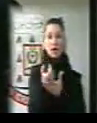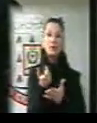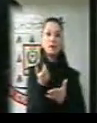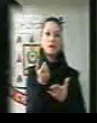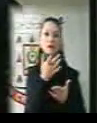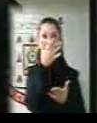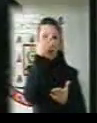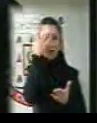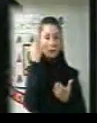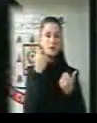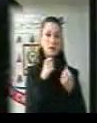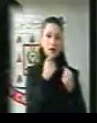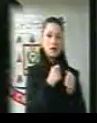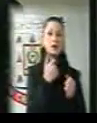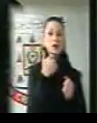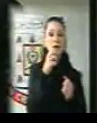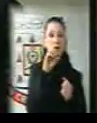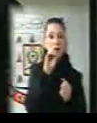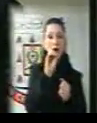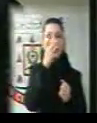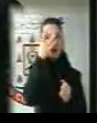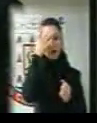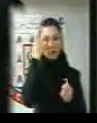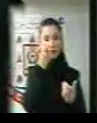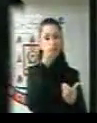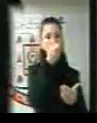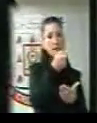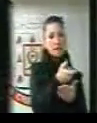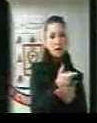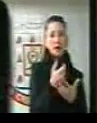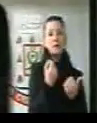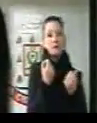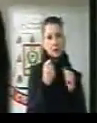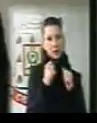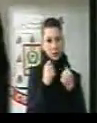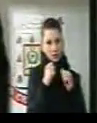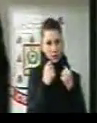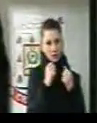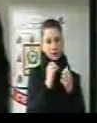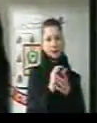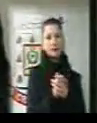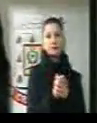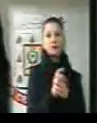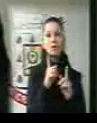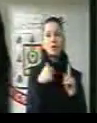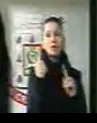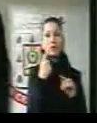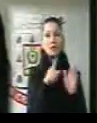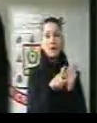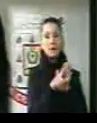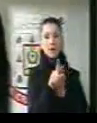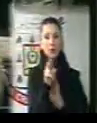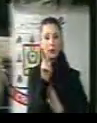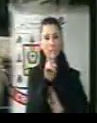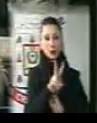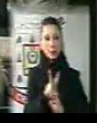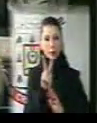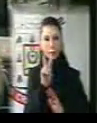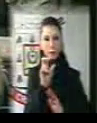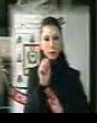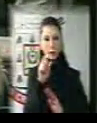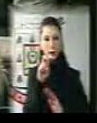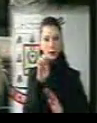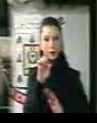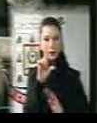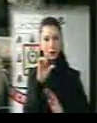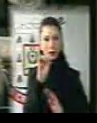ainda faltam, né, completar a questão das indenizações. A outra pergunta do vereador Vanderlei Zilli, autor